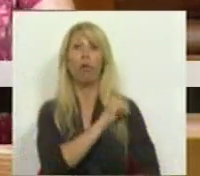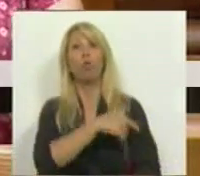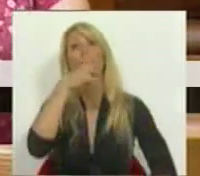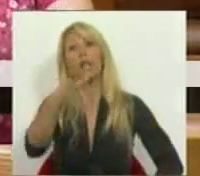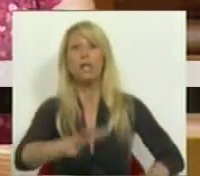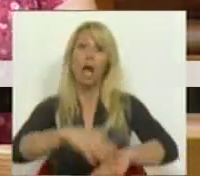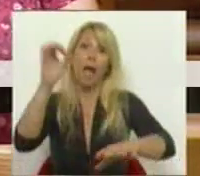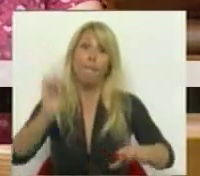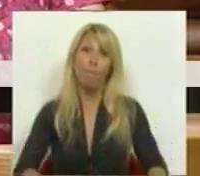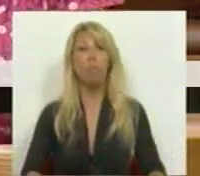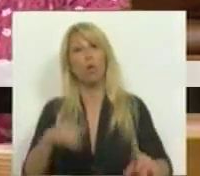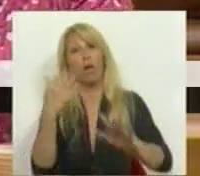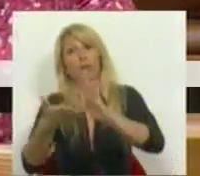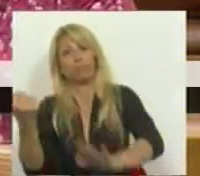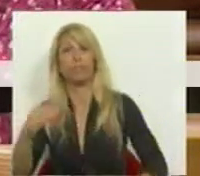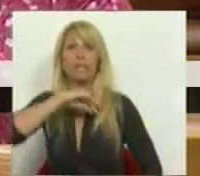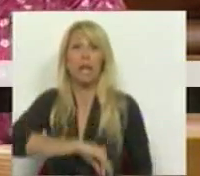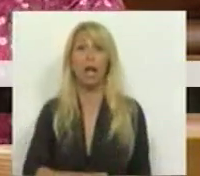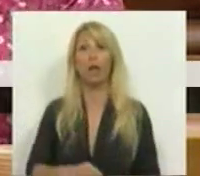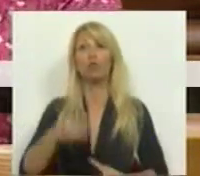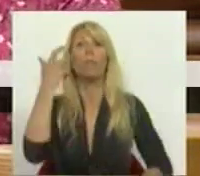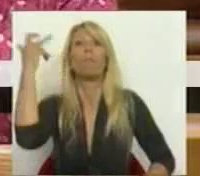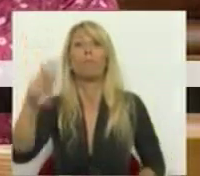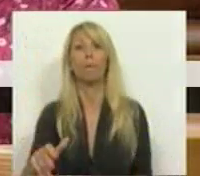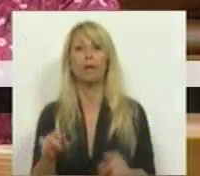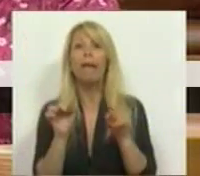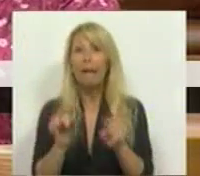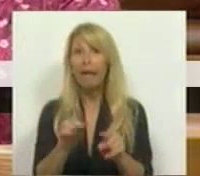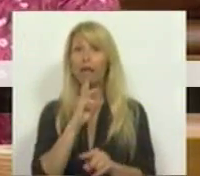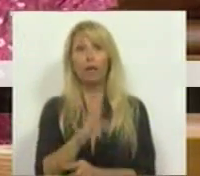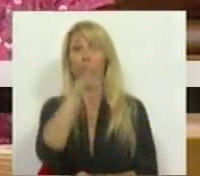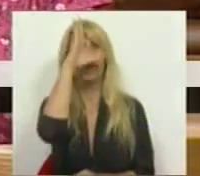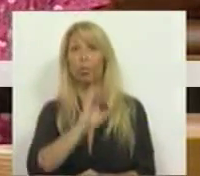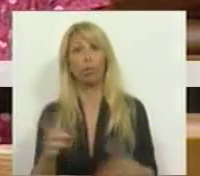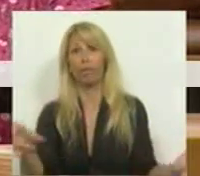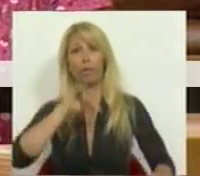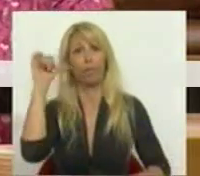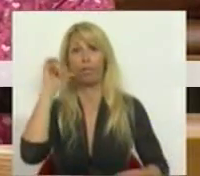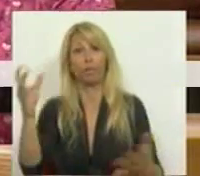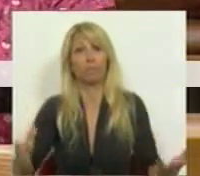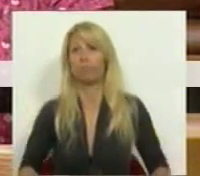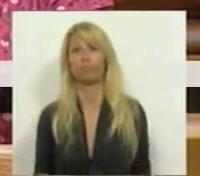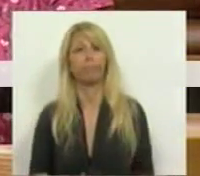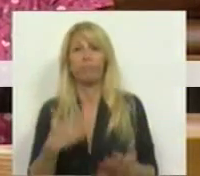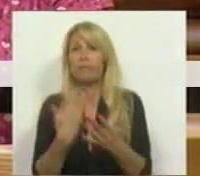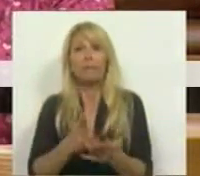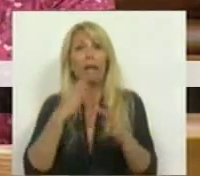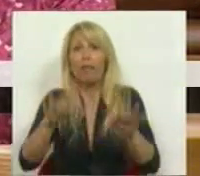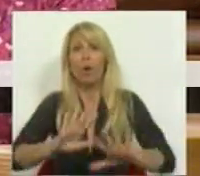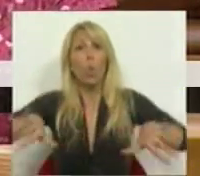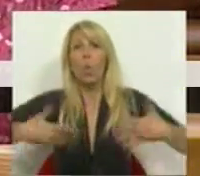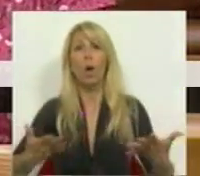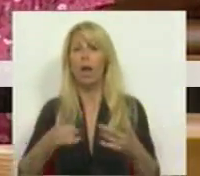do assalto aos salários e às pensões. Esta tem sido a resposta do Governo, mata qualquer possibilidade de